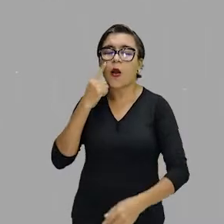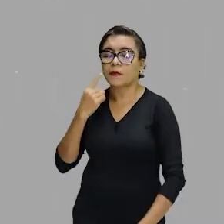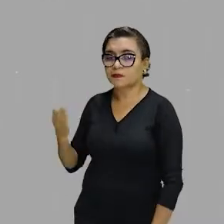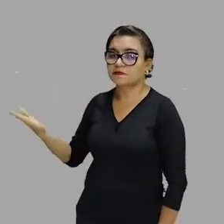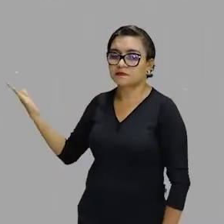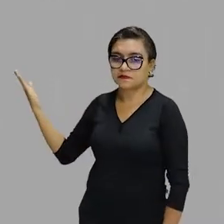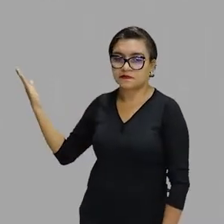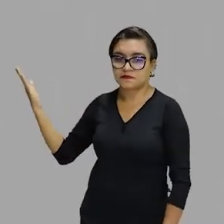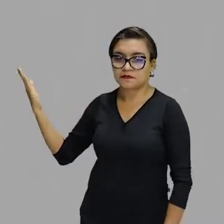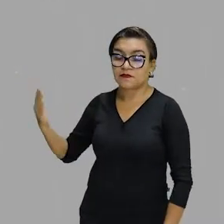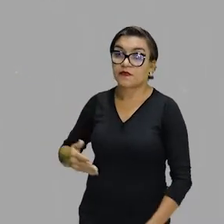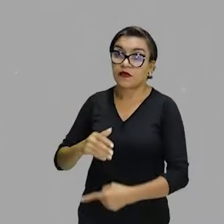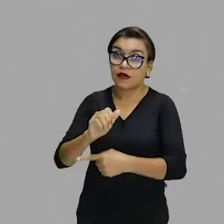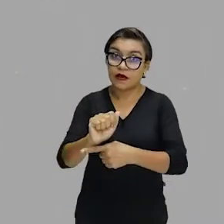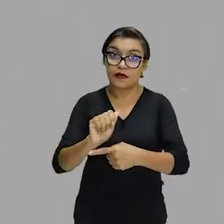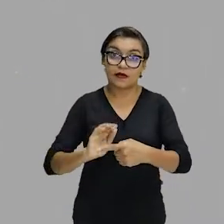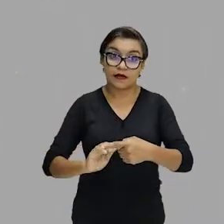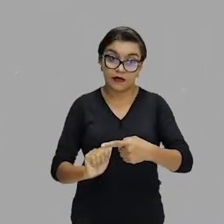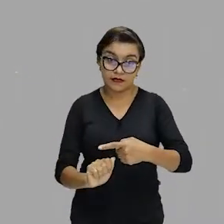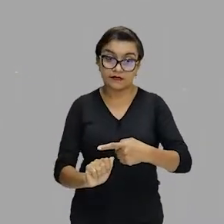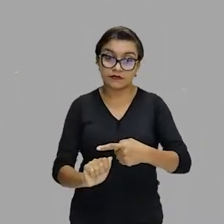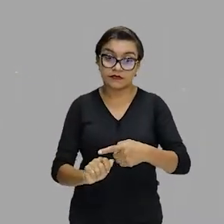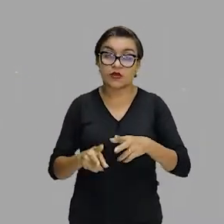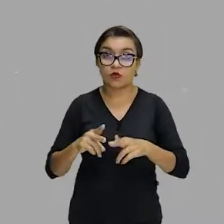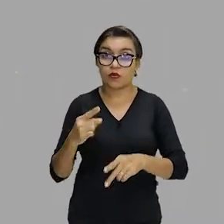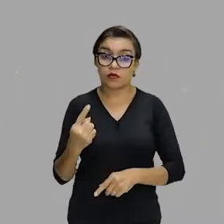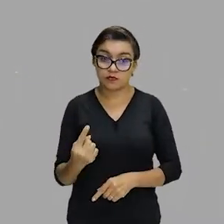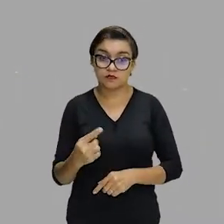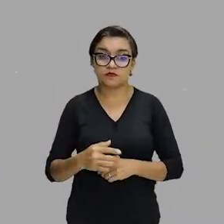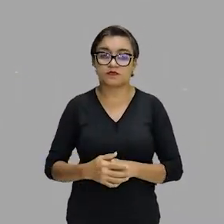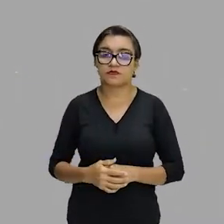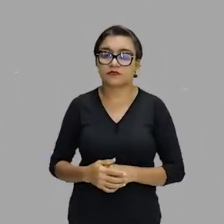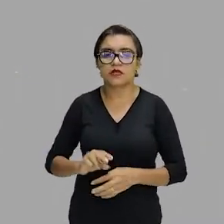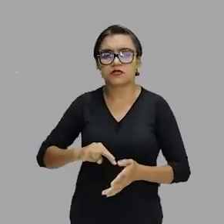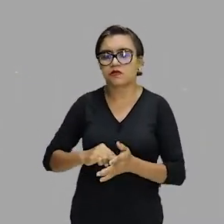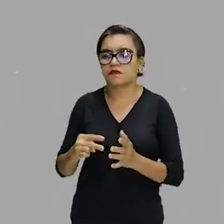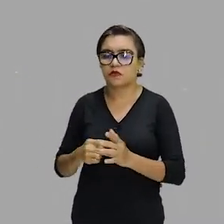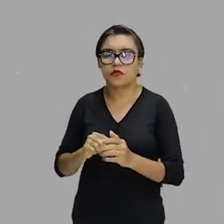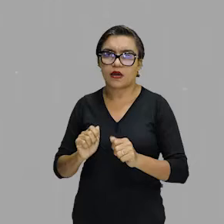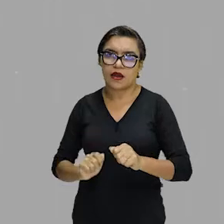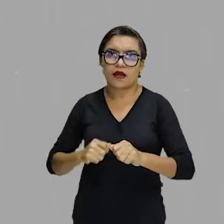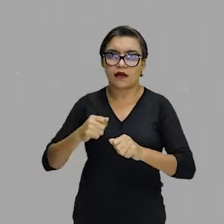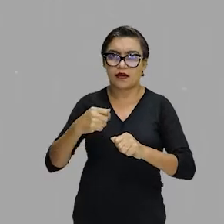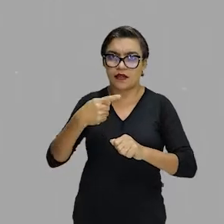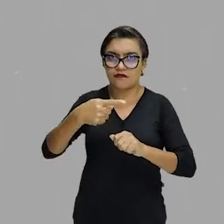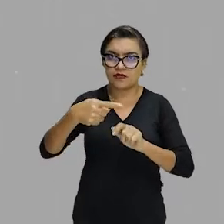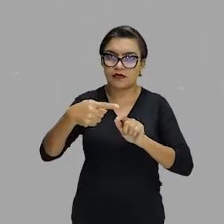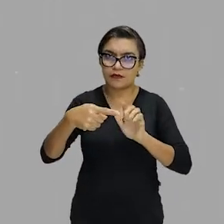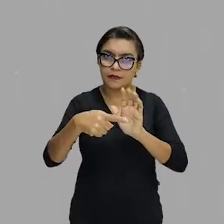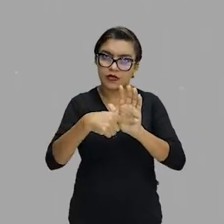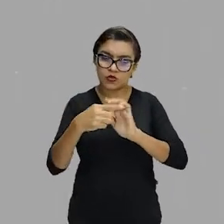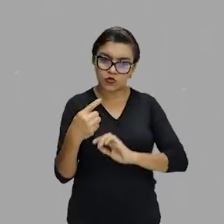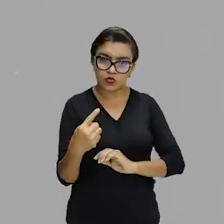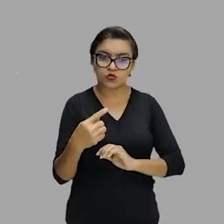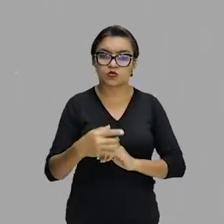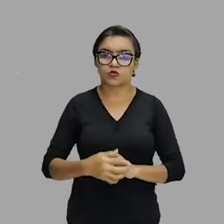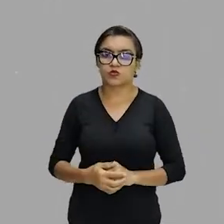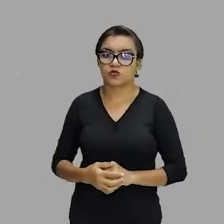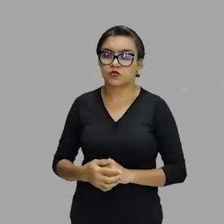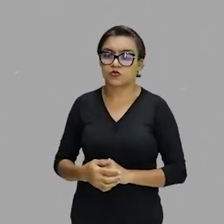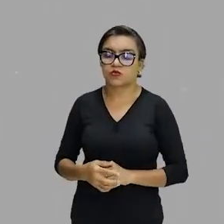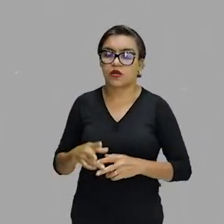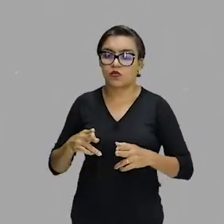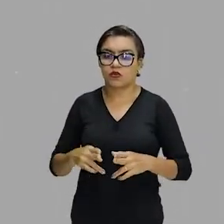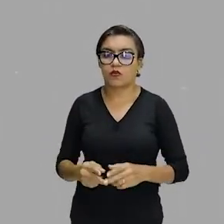A dividido por A, que dá unidade. Significa dizer que o A elevado a menos 1, que nada mais é do que 1 sobre